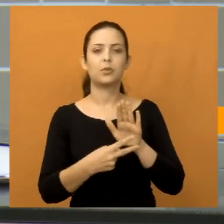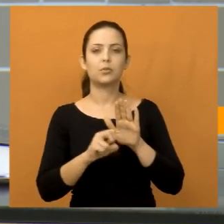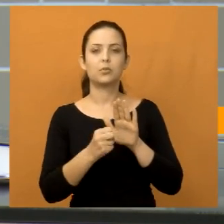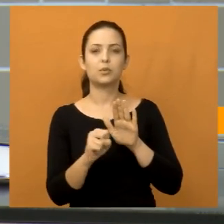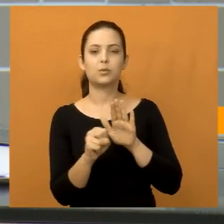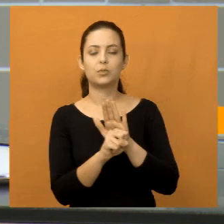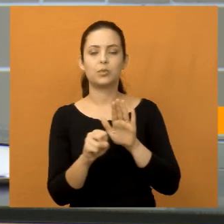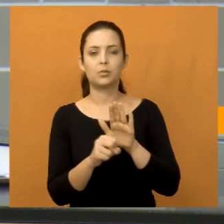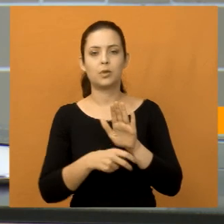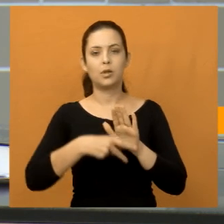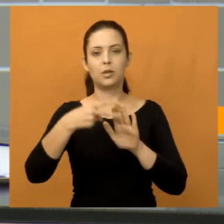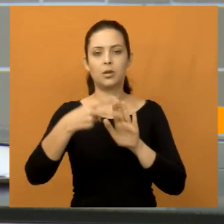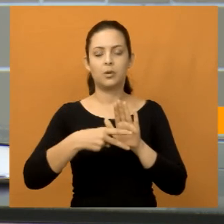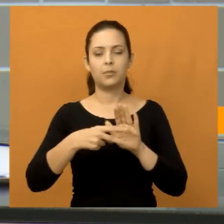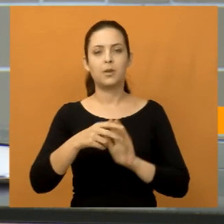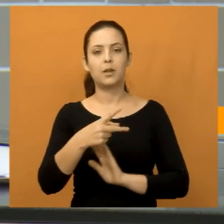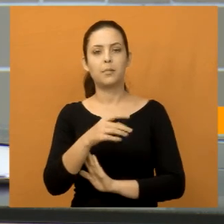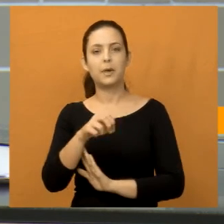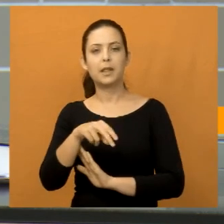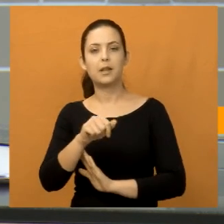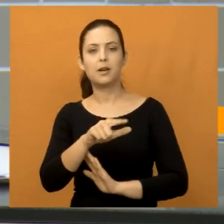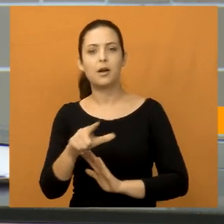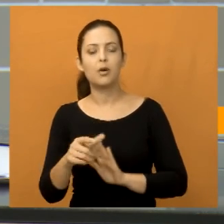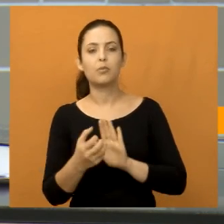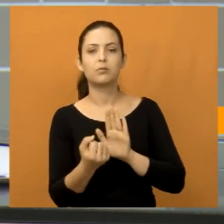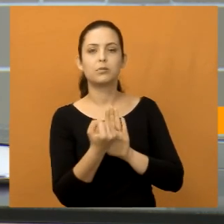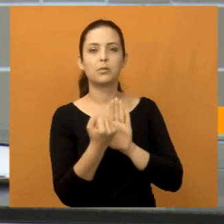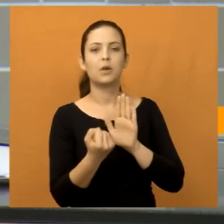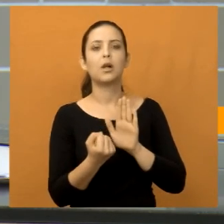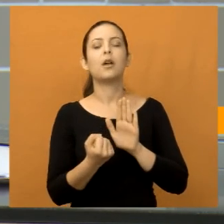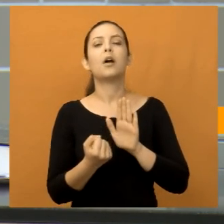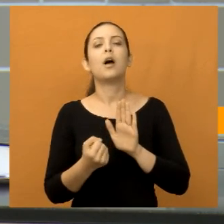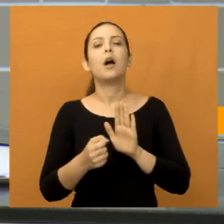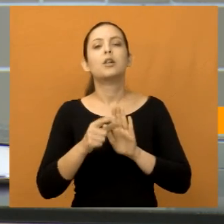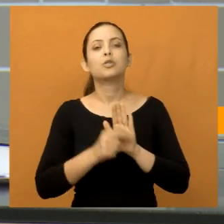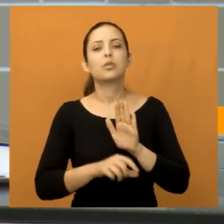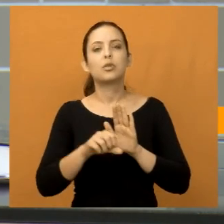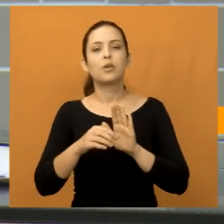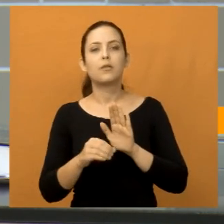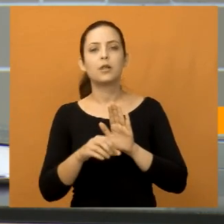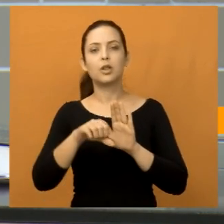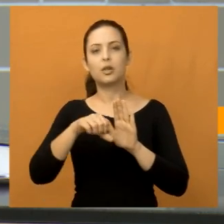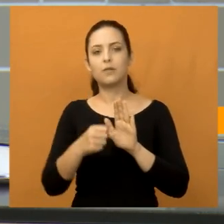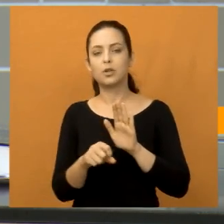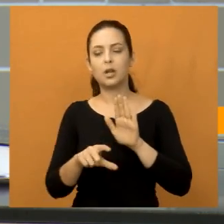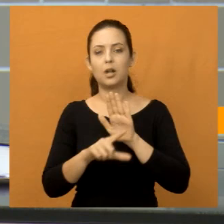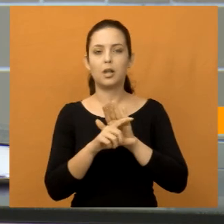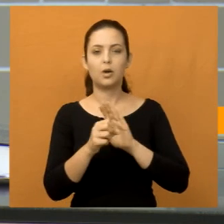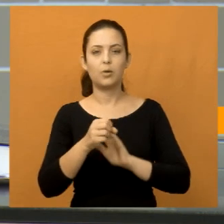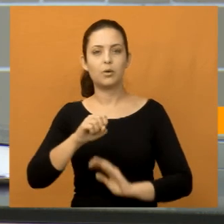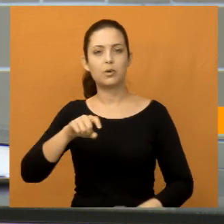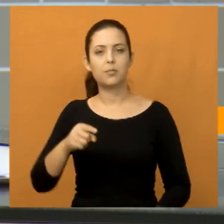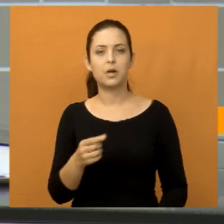288, ambos do Código Penal, artigos 90 e 98, ambos da Lei nº